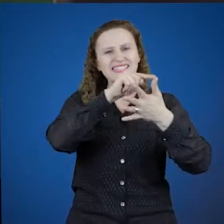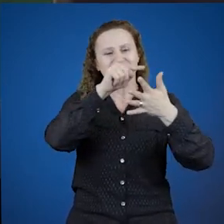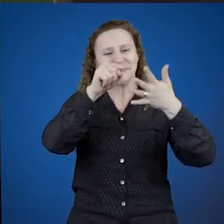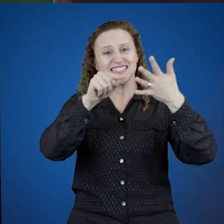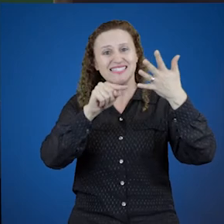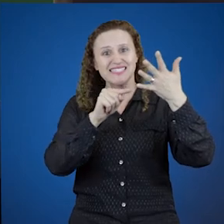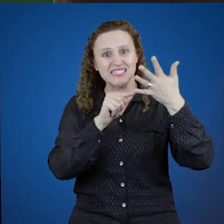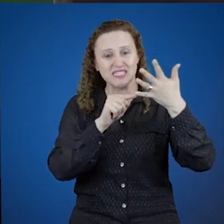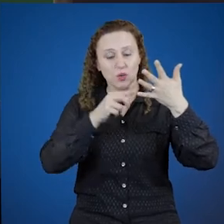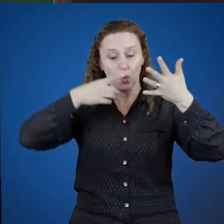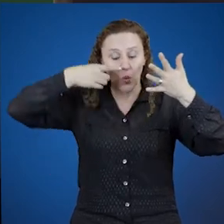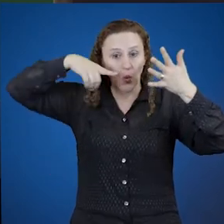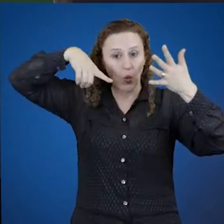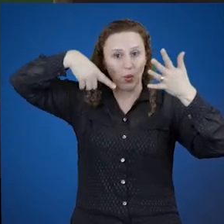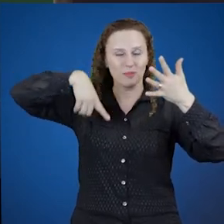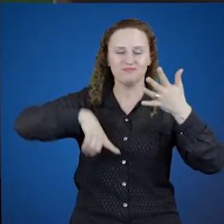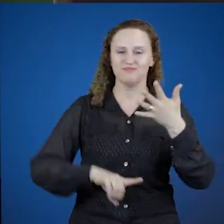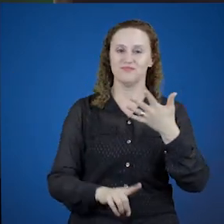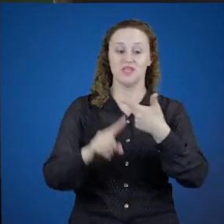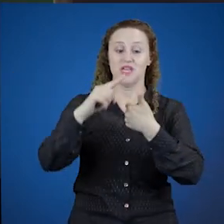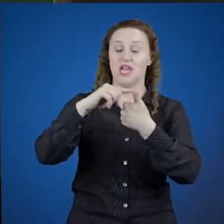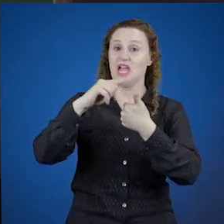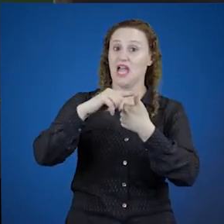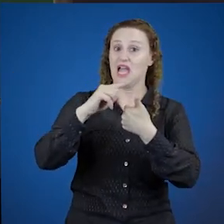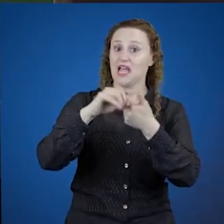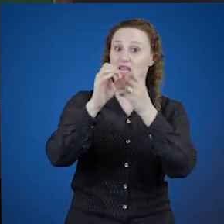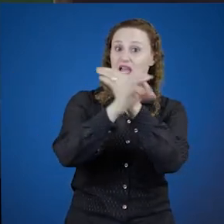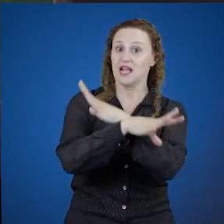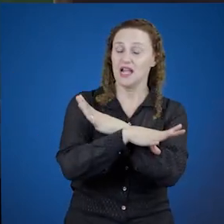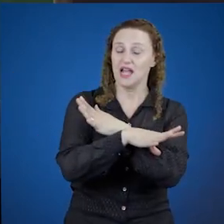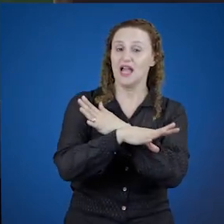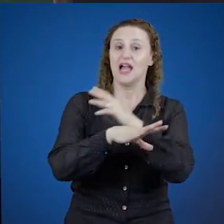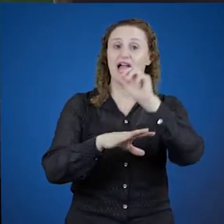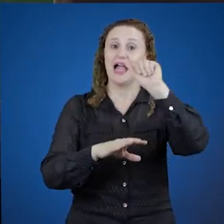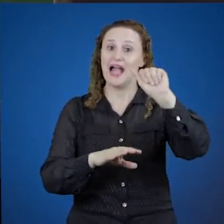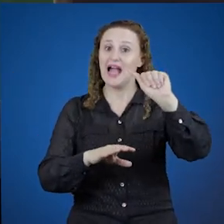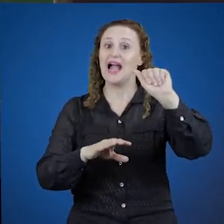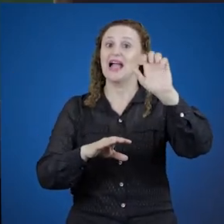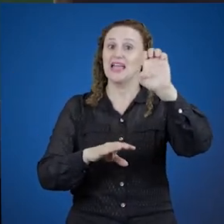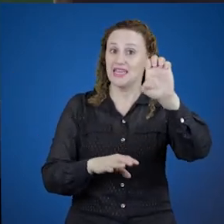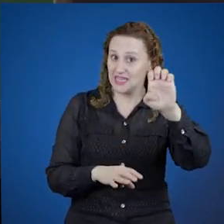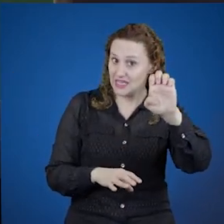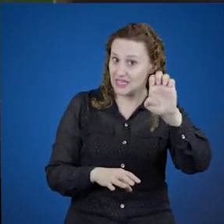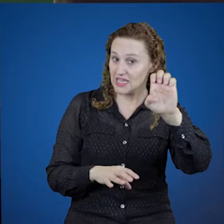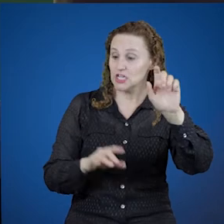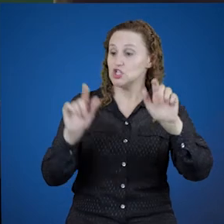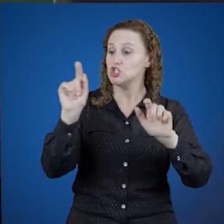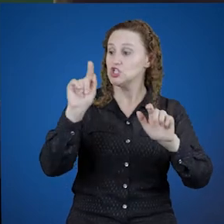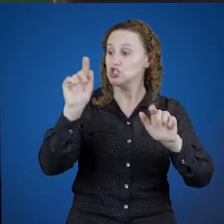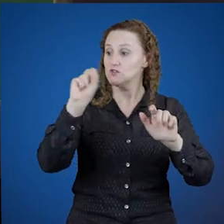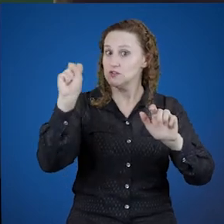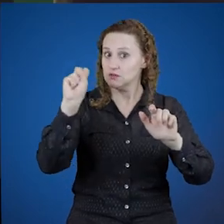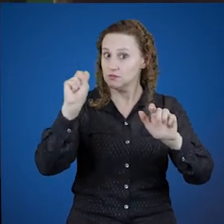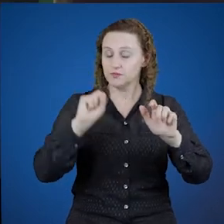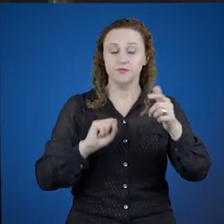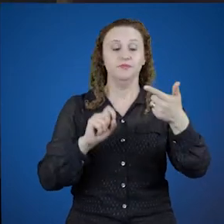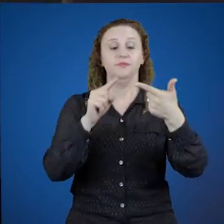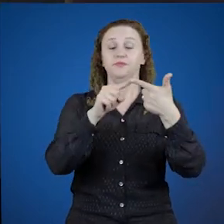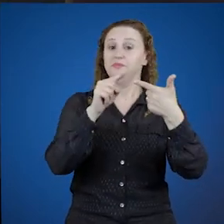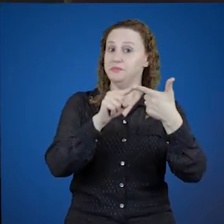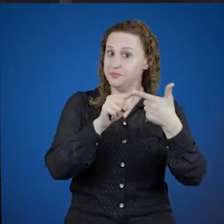declinações o caso genitivo repetindo na primeira termina em a e genitivo singular